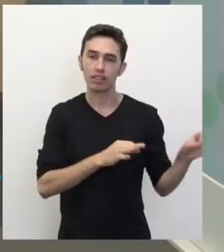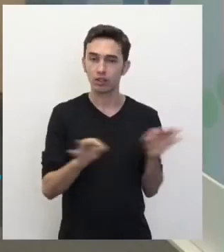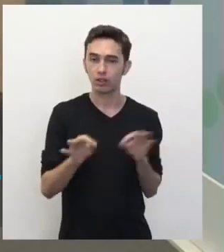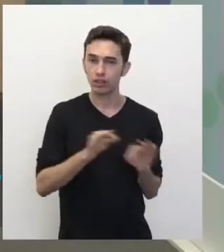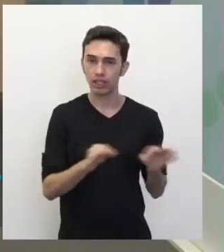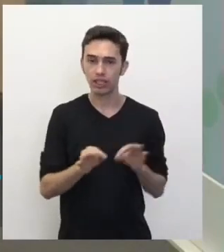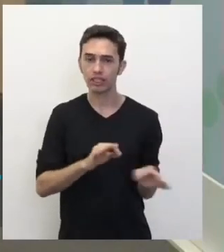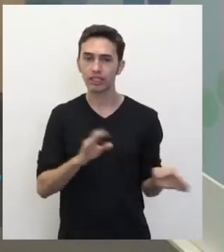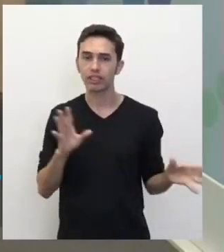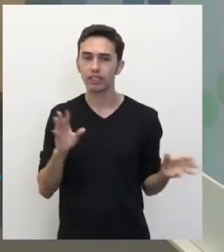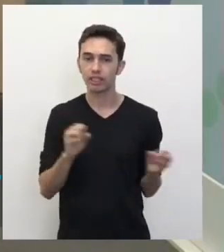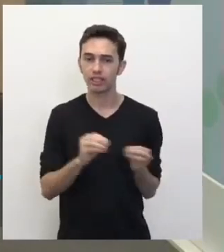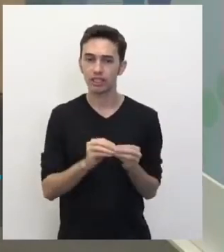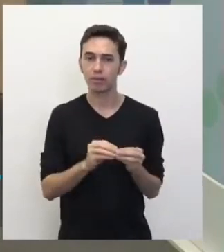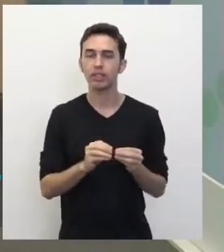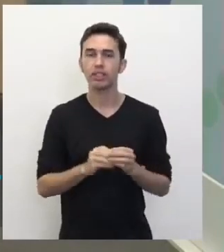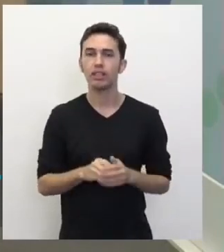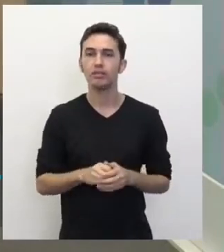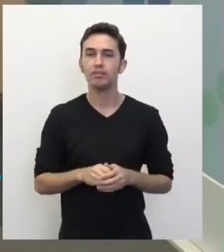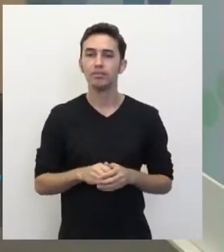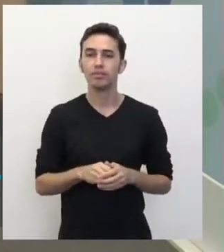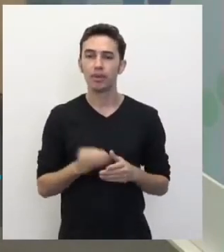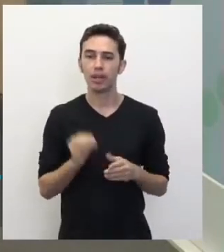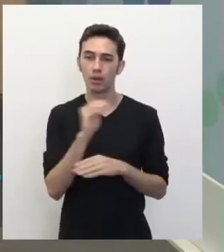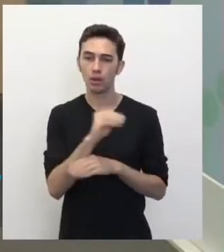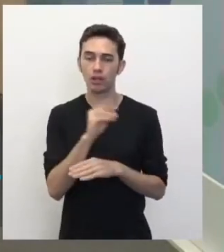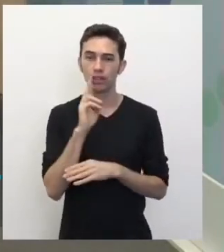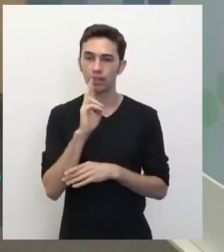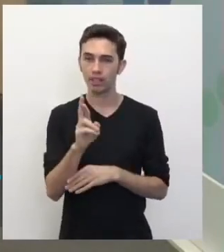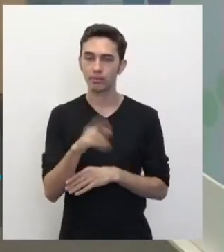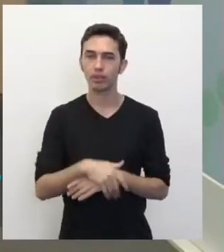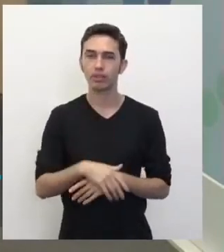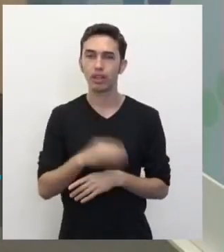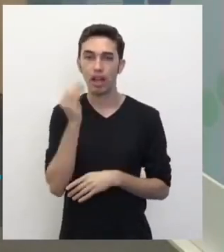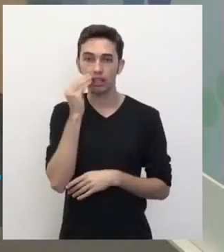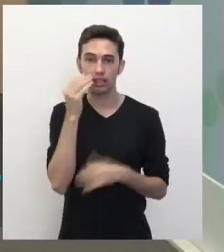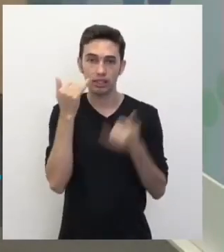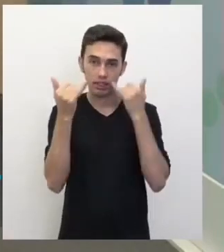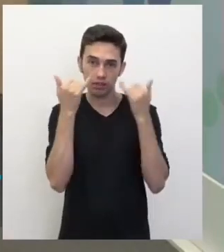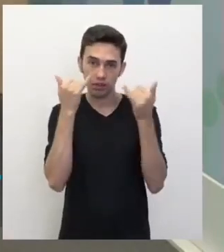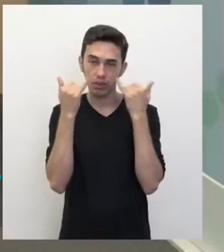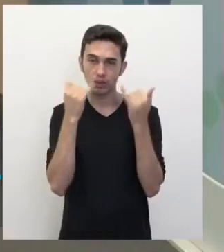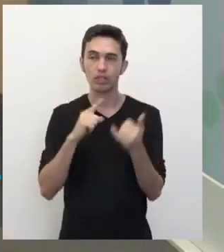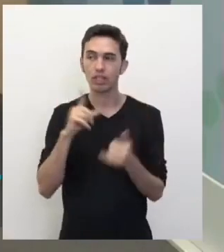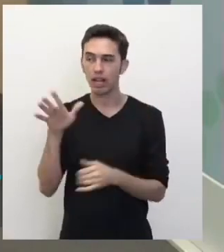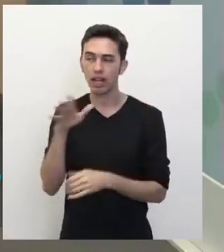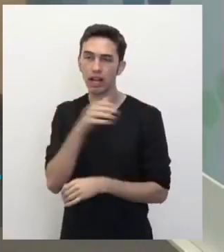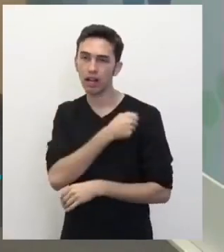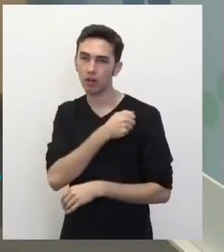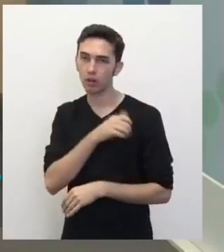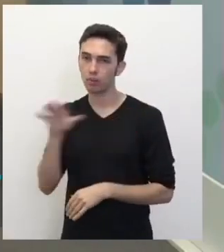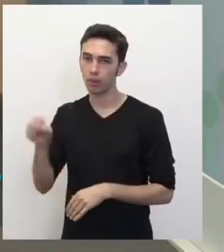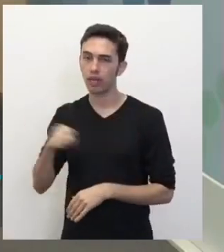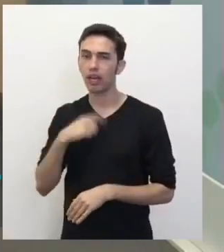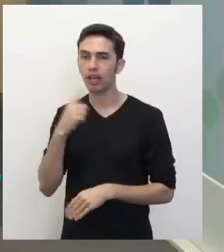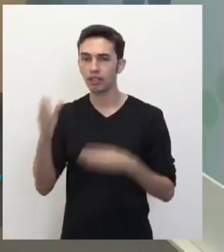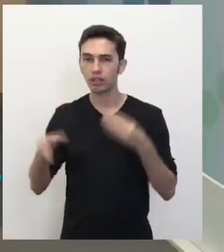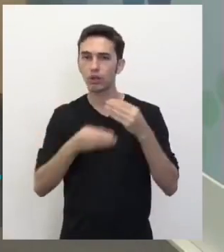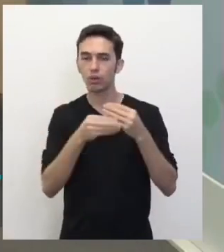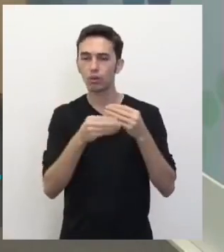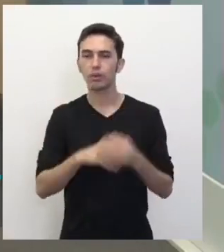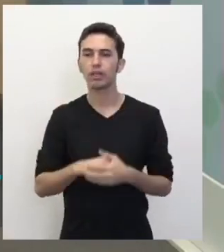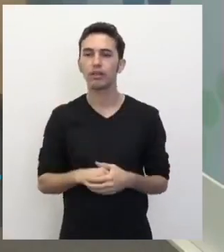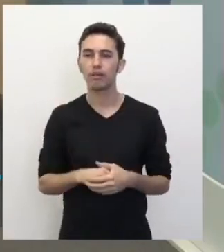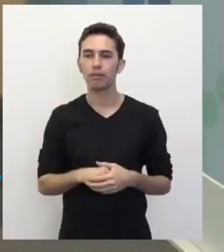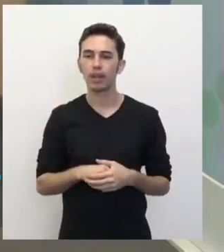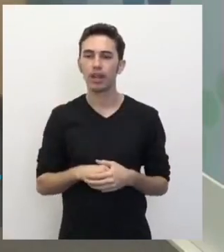essa atividade para a gente colocar ela aqui, tá bom? Pelo menos coletem algumas informações aí dos alunos para a gente ir complementando. Tem que escrever na frente do